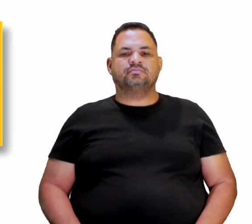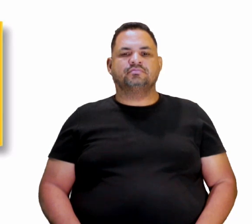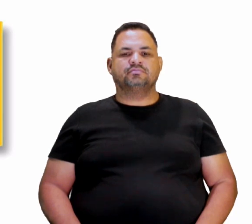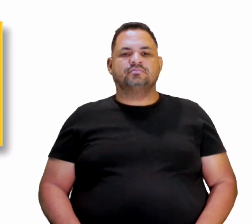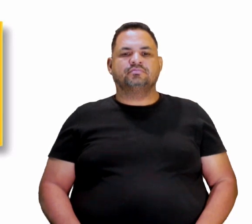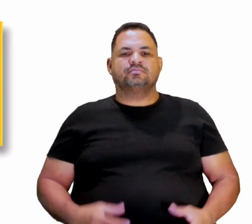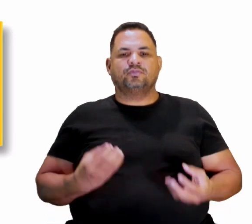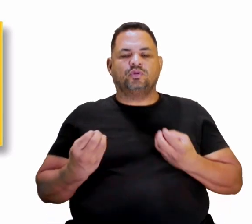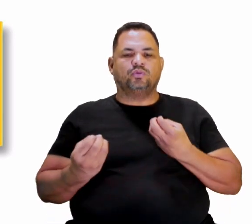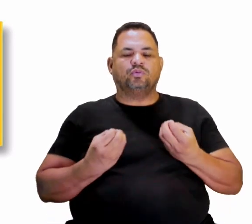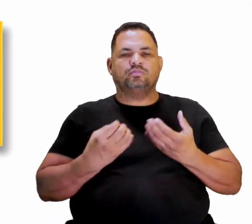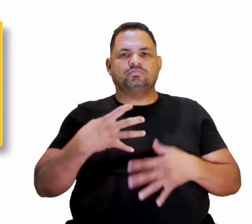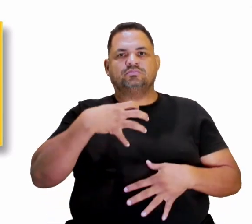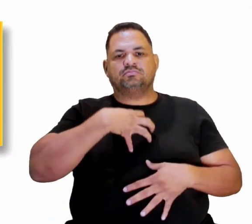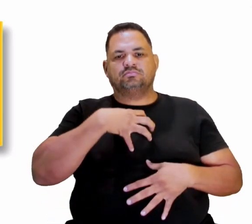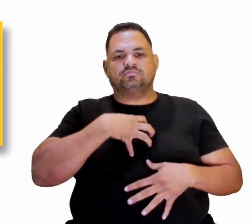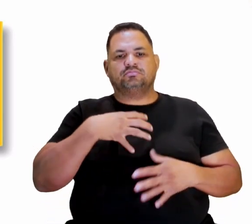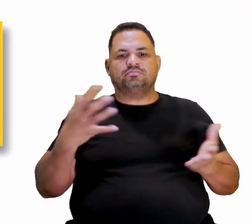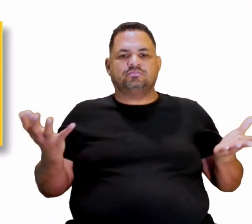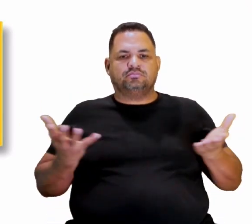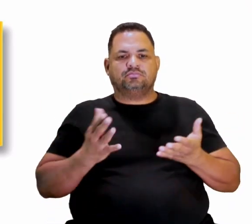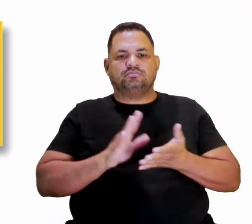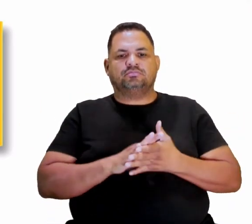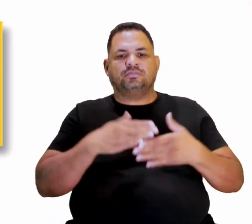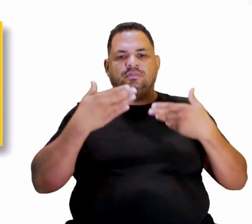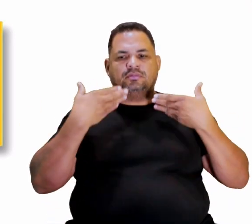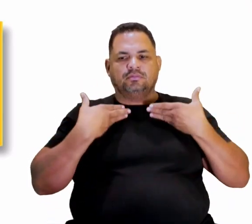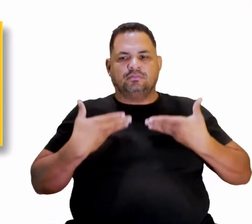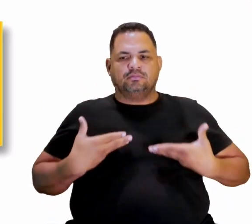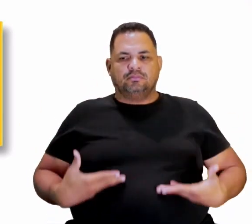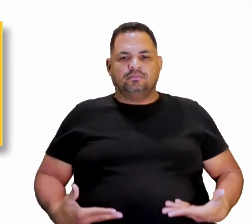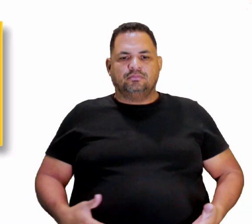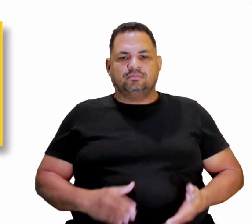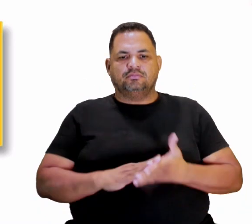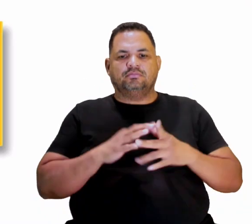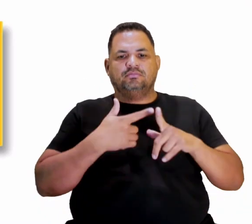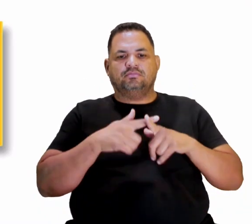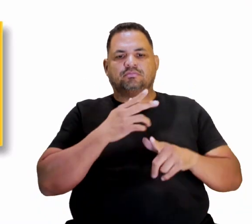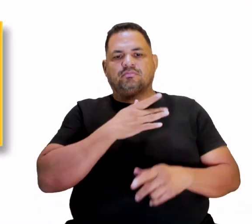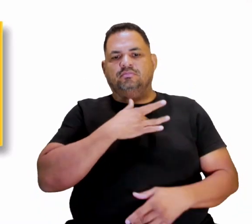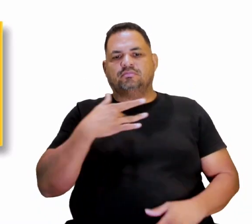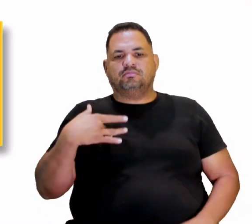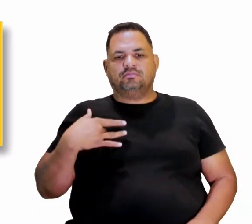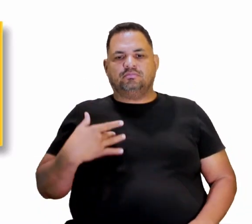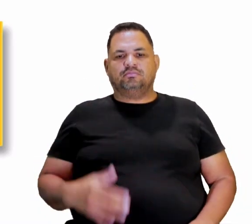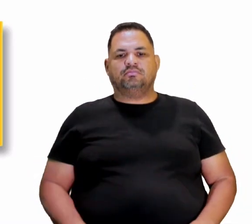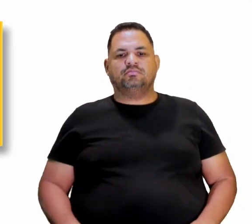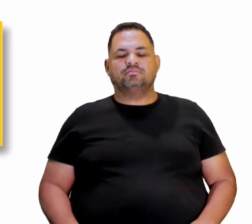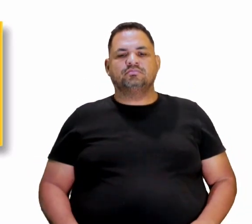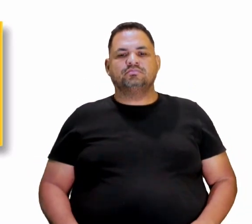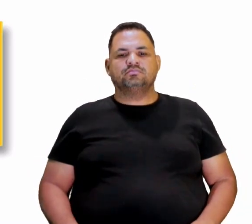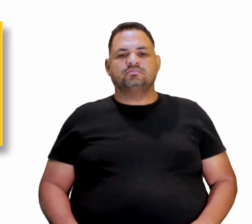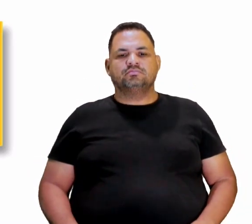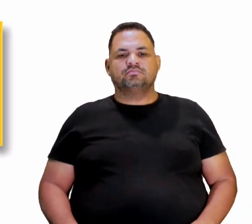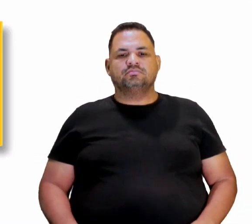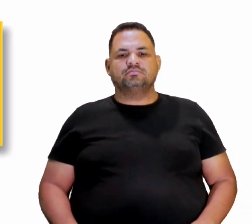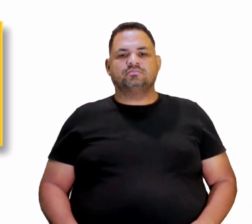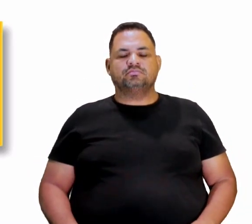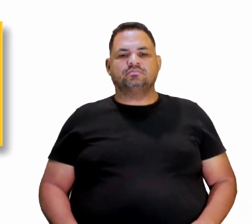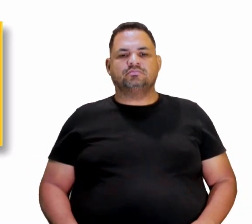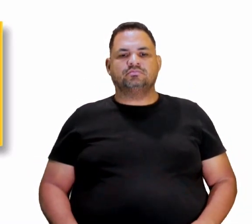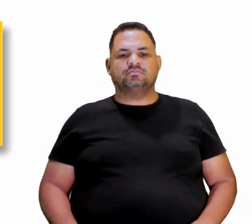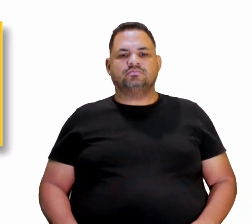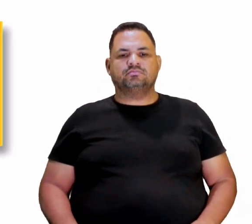Como você se sente hoje? Onde falamos sobre partes do corpo, problemas de saúde, né? Parts of the body, health